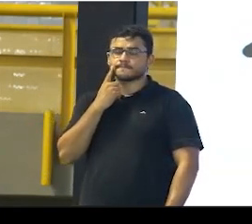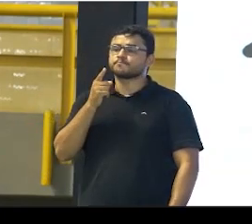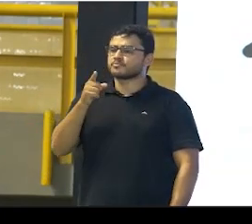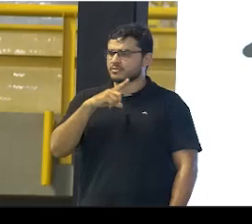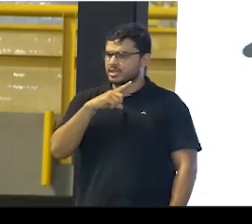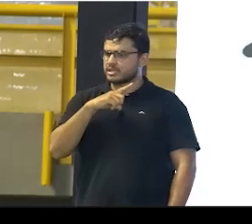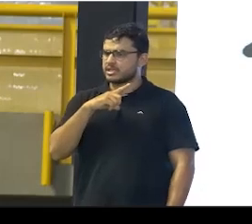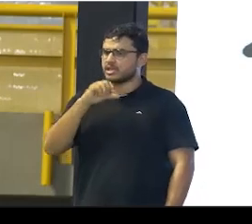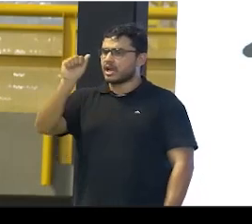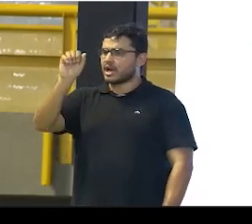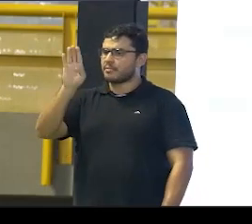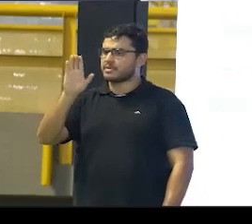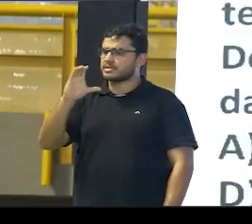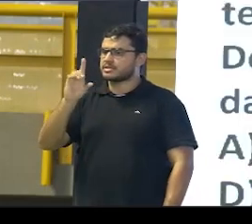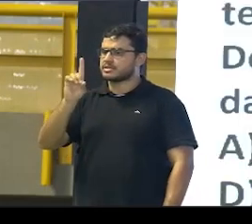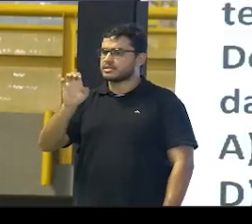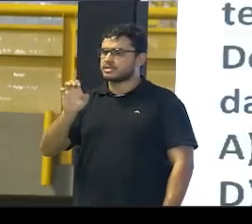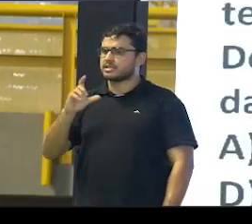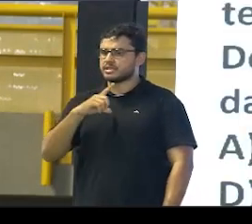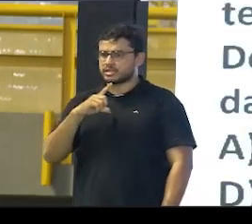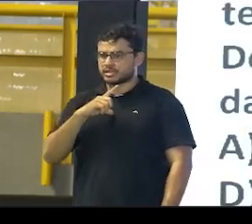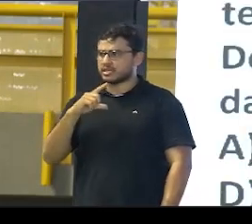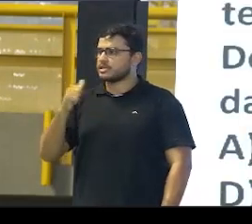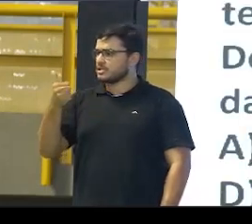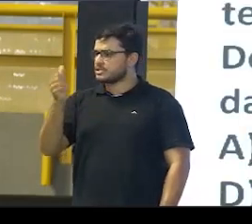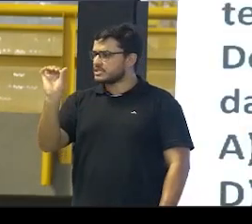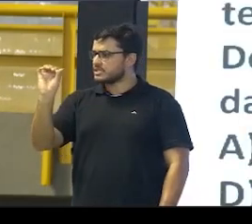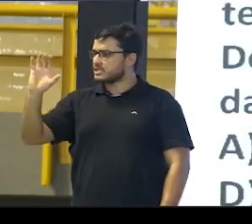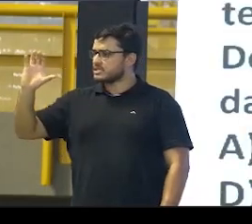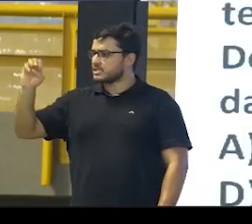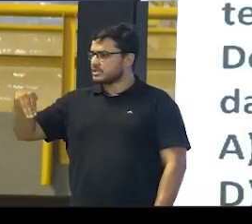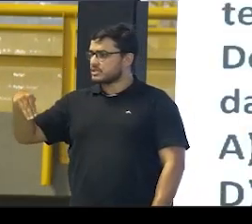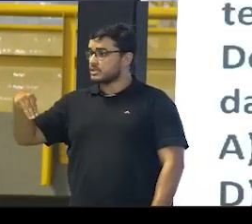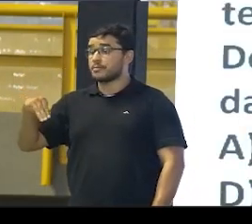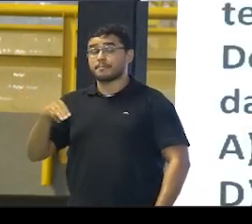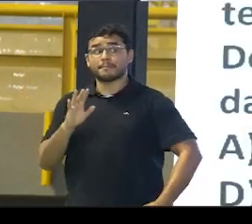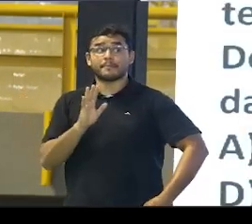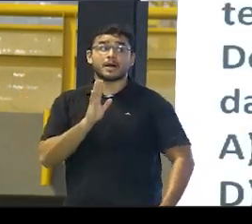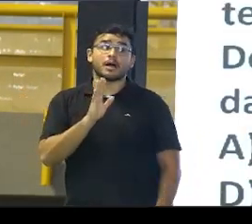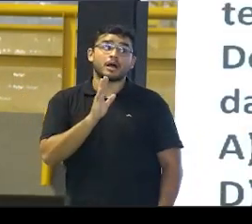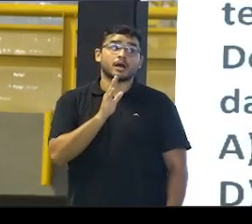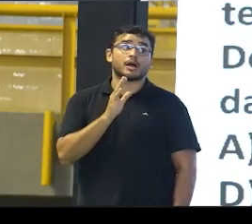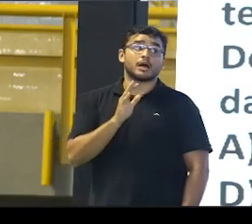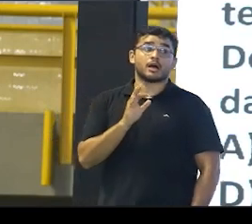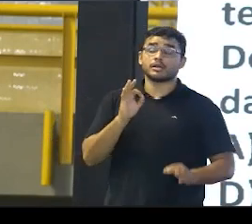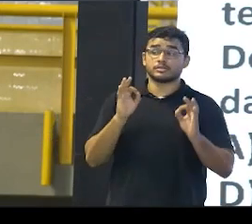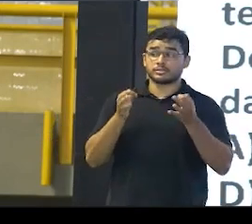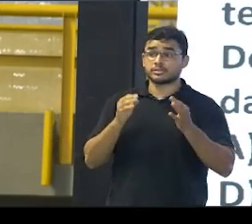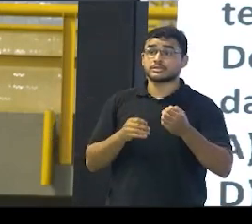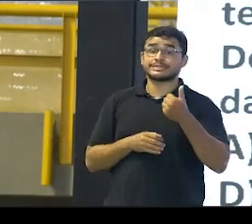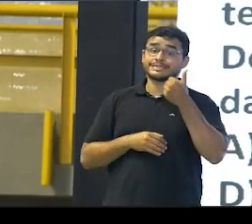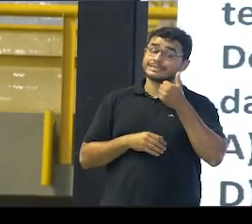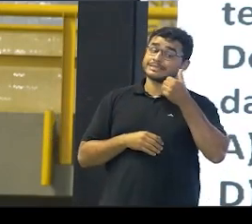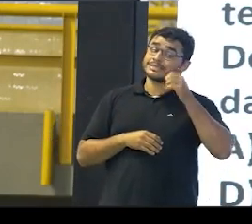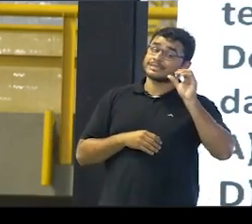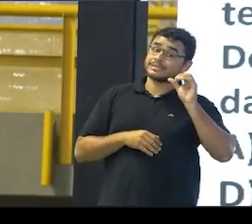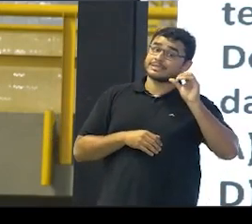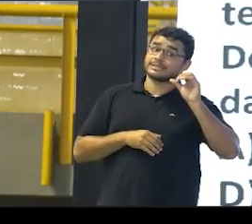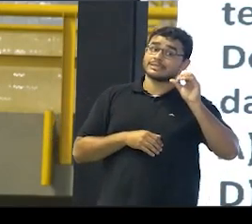da base da televisão vai ser 16 polegadas. Então, eu já sei que a resposta é o